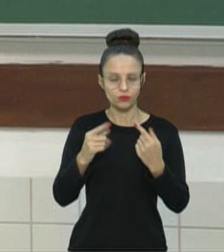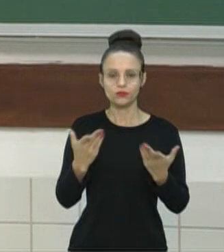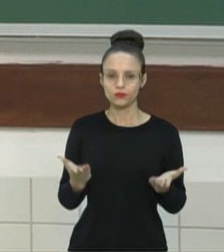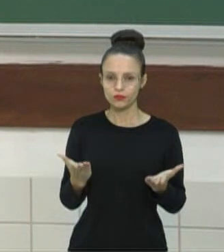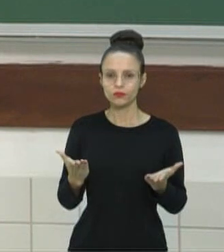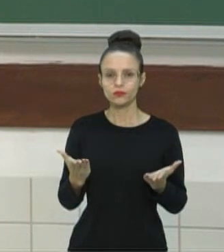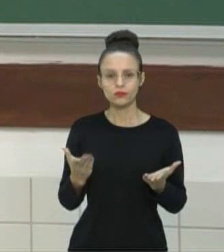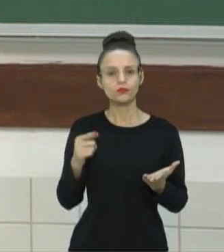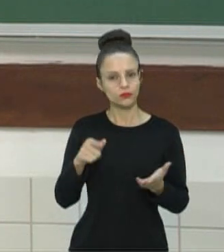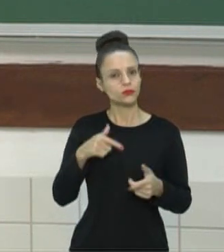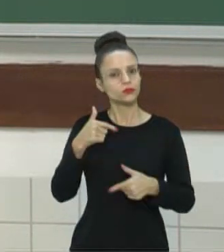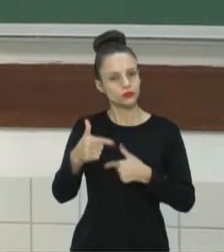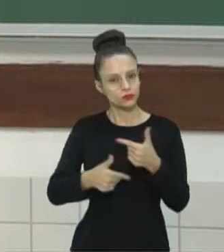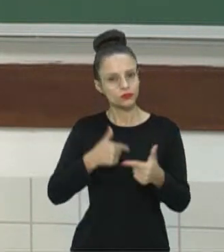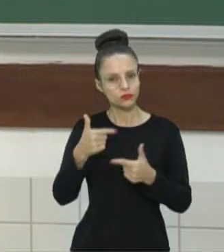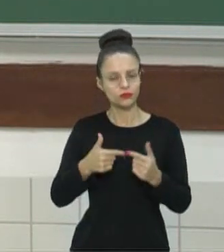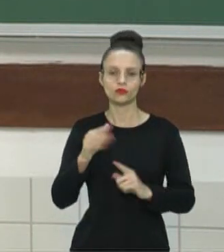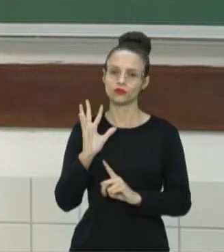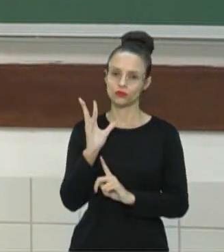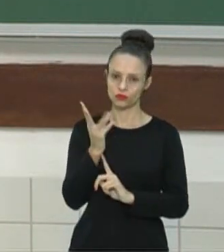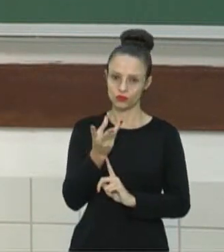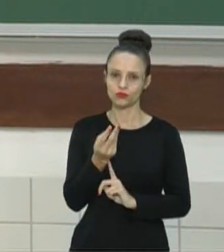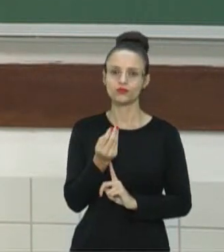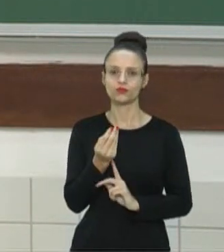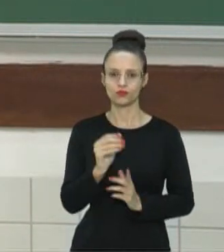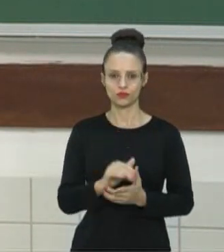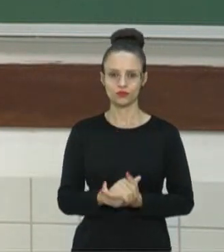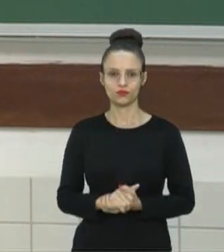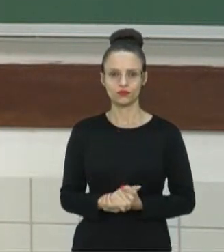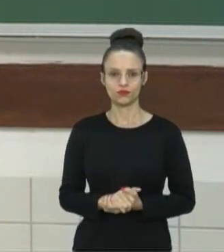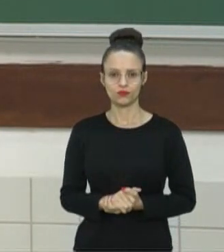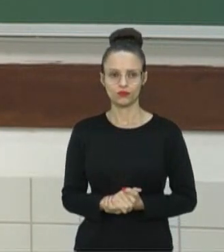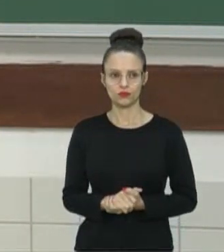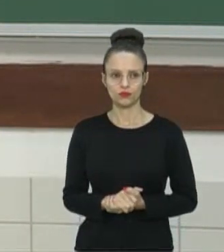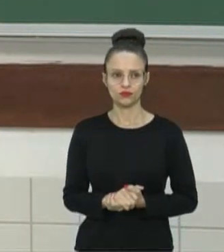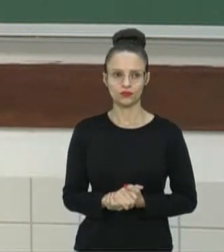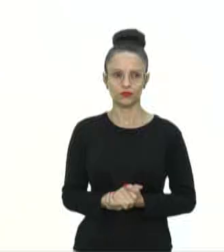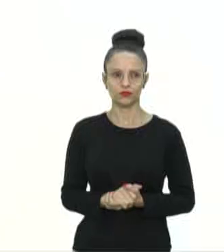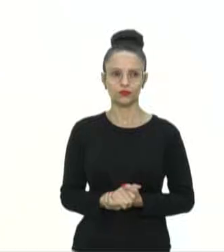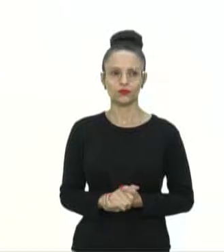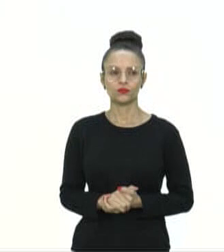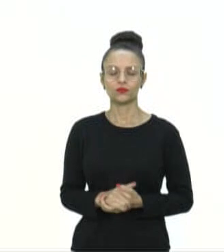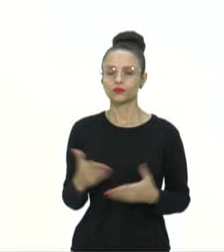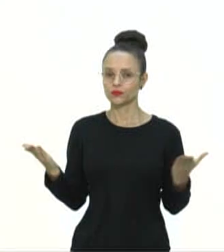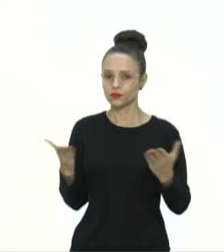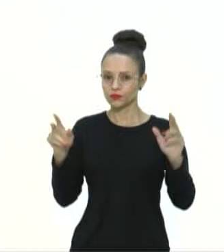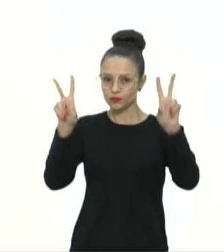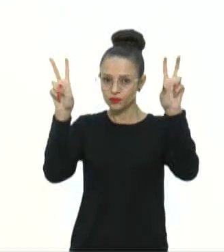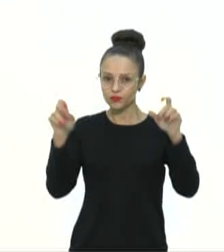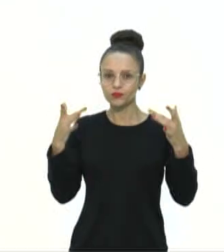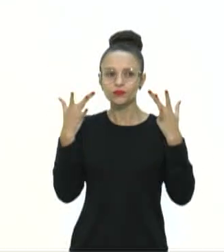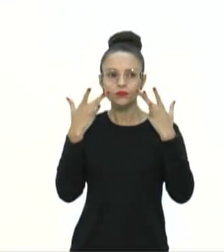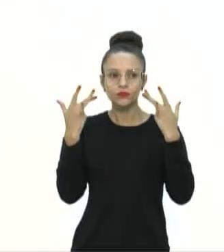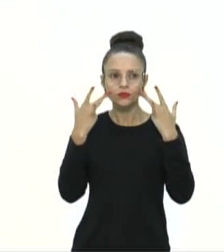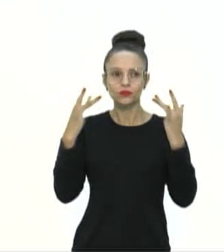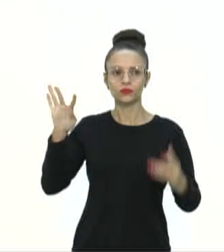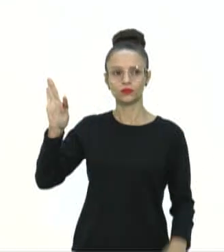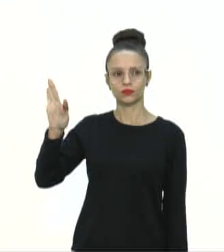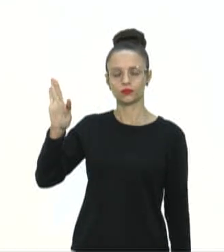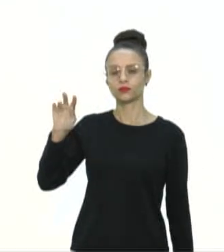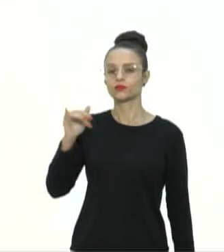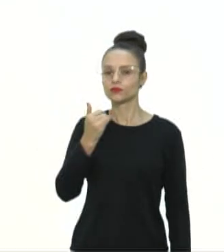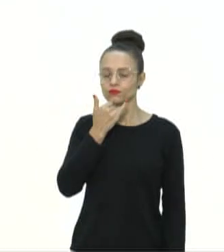nesse trabalho artístico. Nós vamos falar agora do